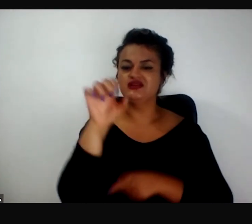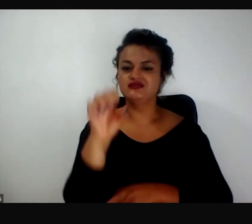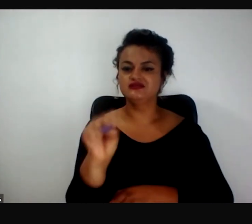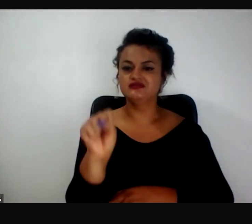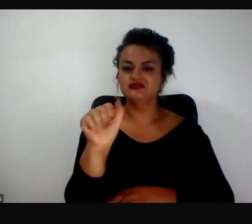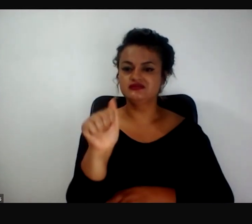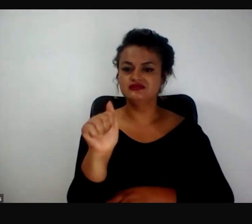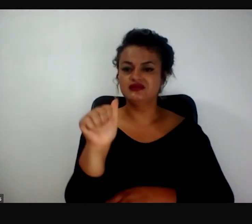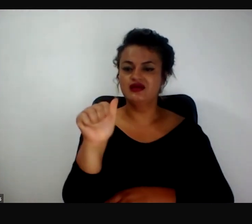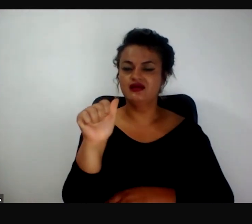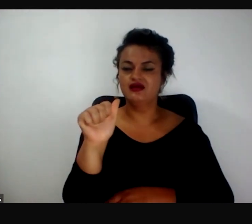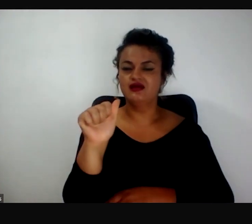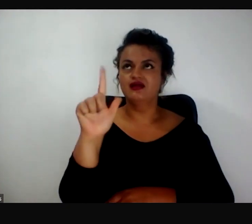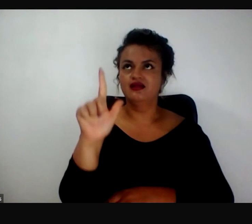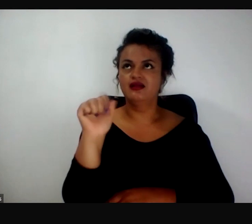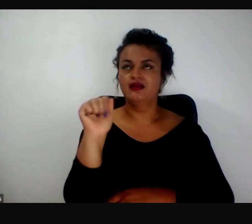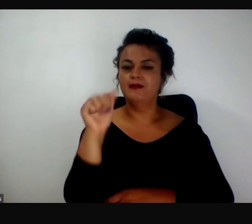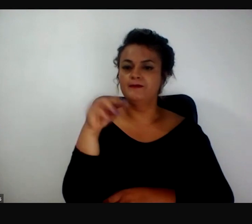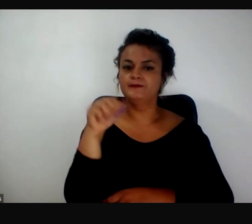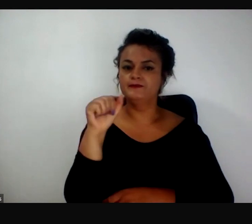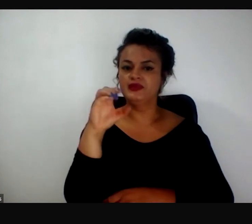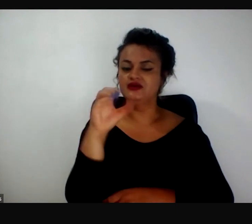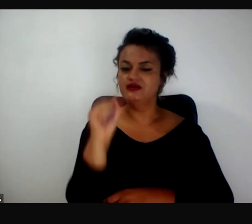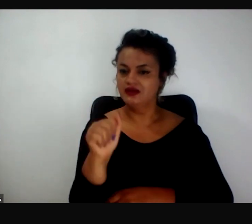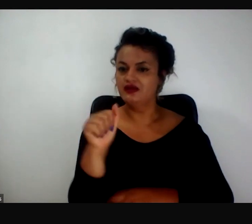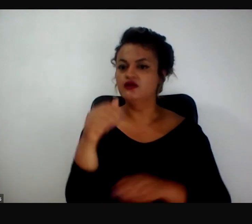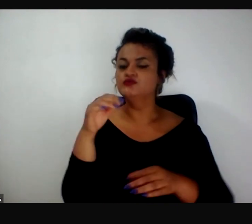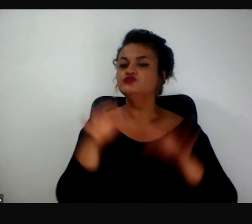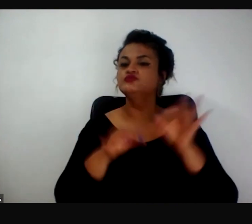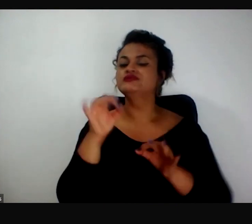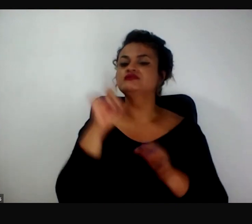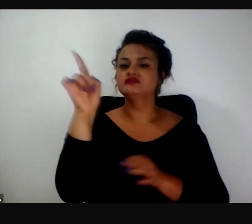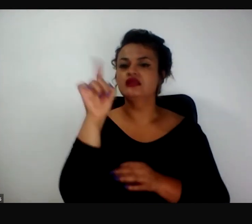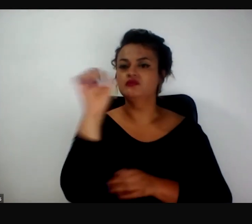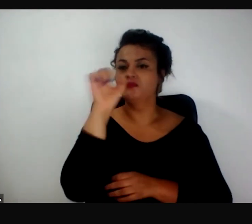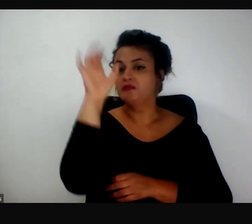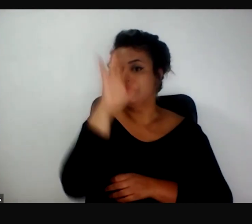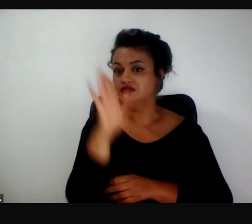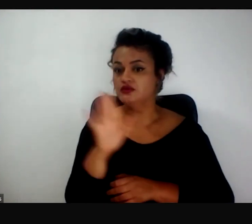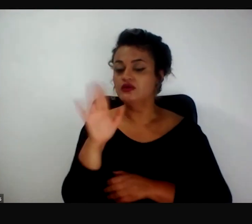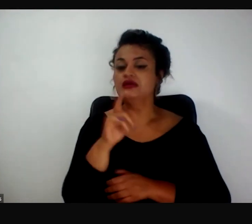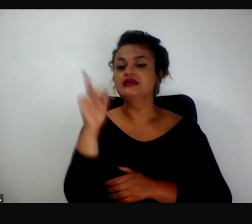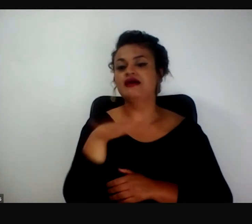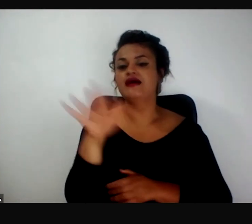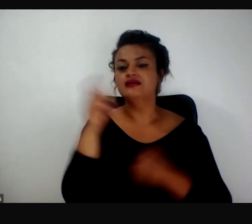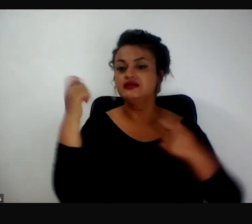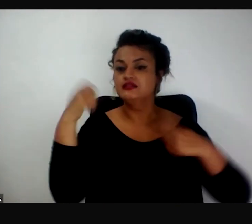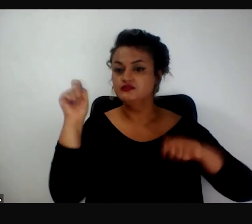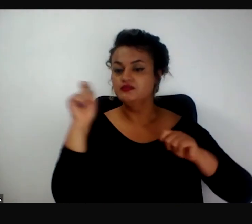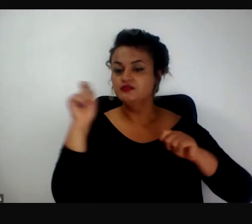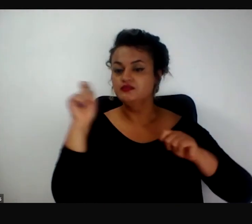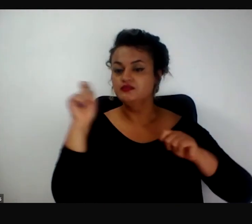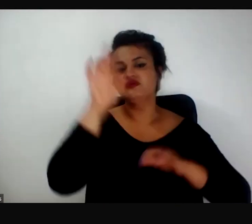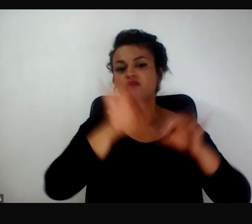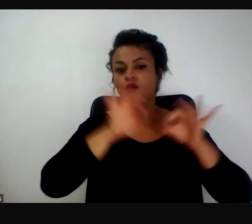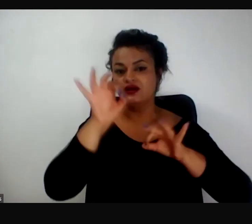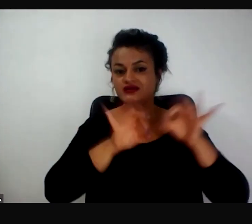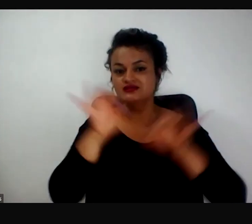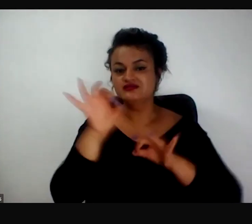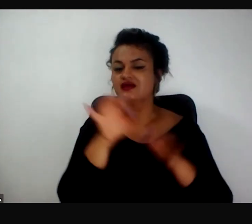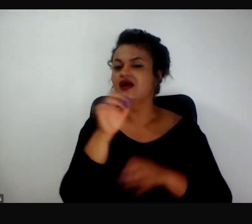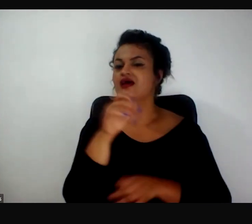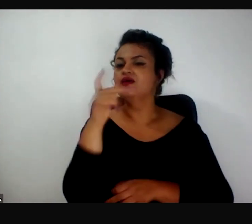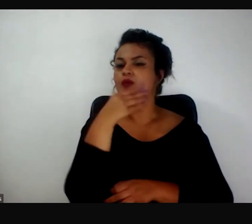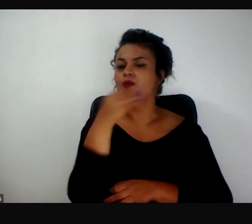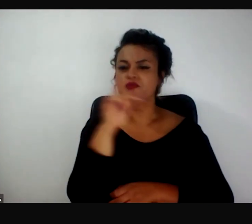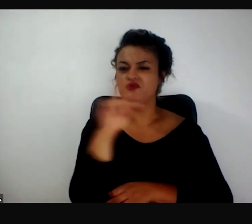20 juízes federais daqui do Brasil para lá, e da parte espanhola, quem organizava o evento lá era o professor